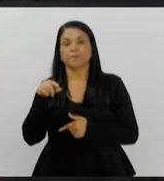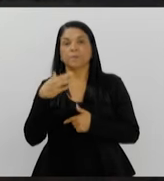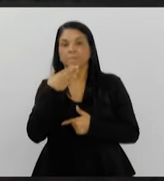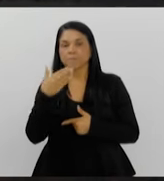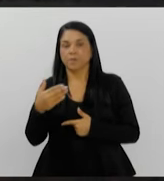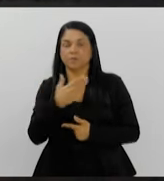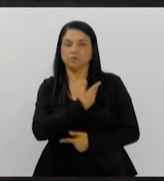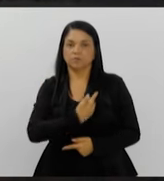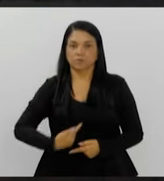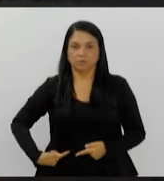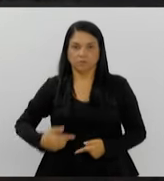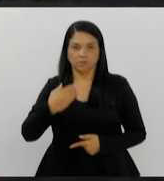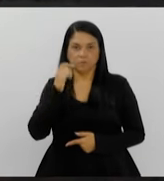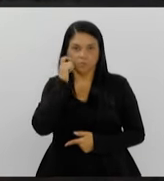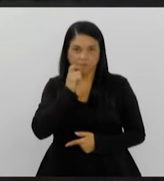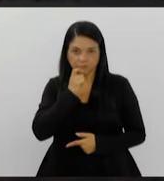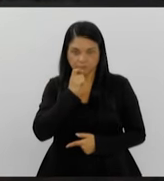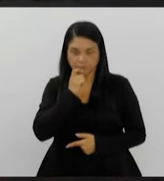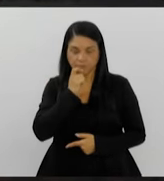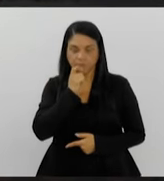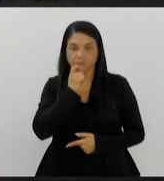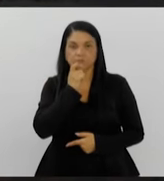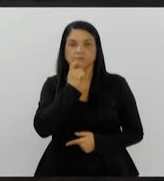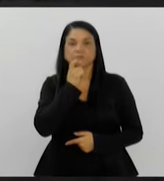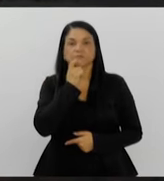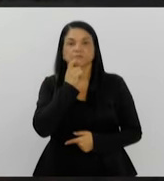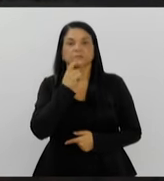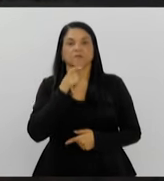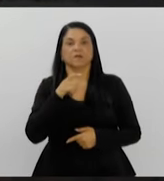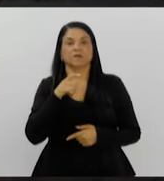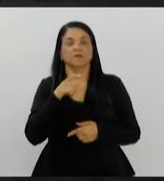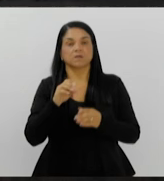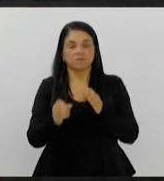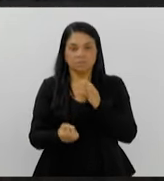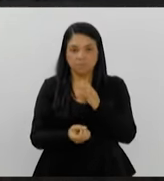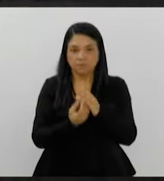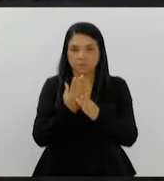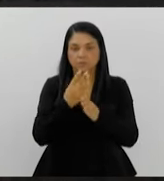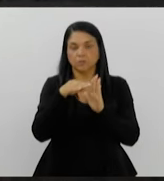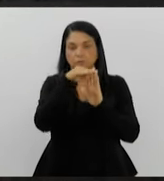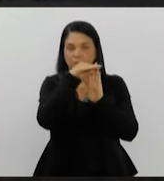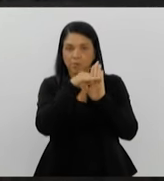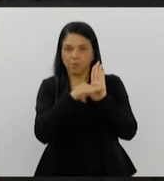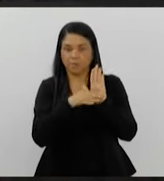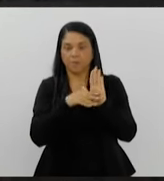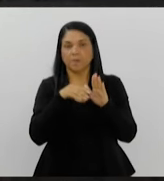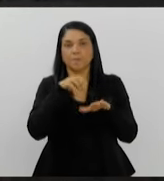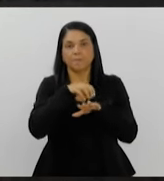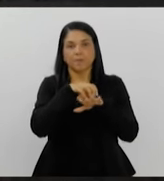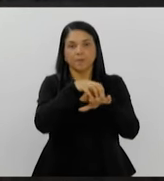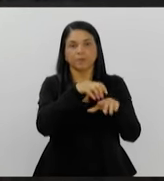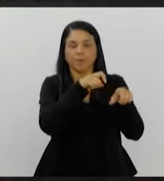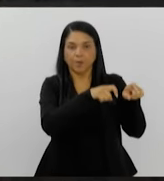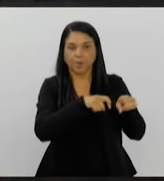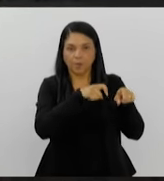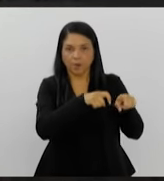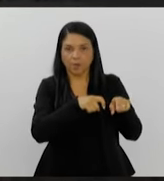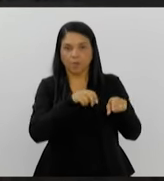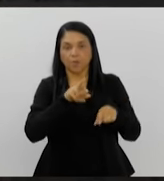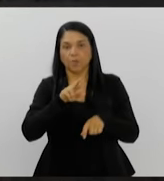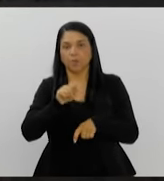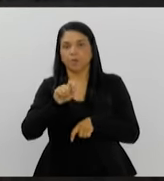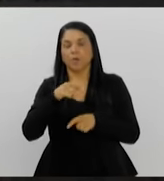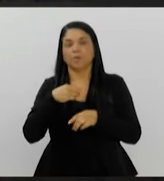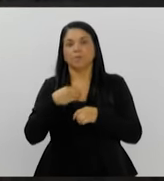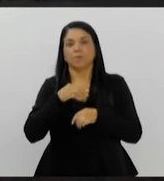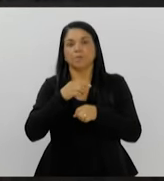Excelentíssimo Senhor governador do Estado do Rio de Janeiro Cláudio Castro a implantação do Programa Patrulha rural no município de Macaé parecer